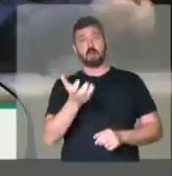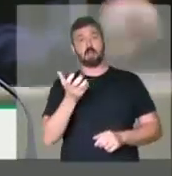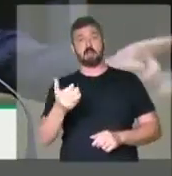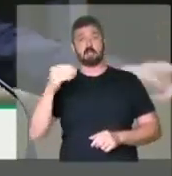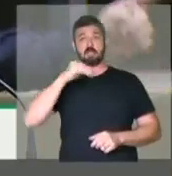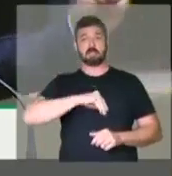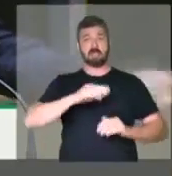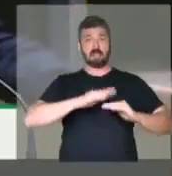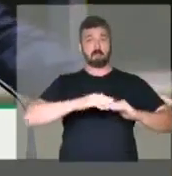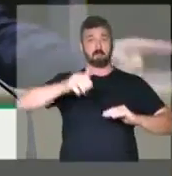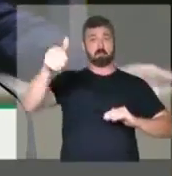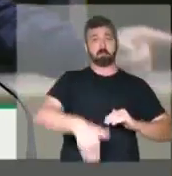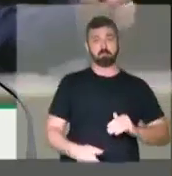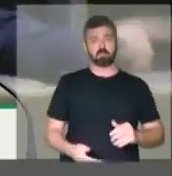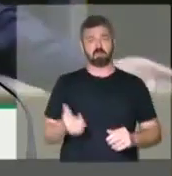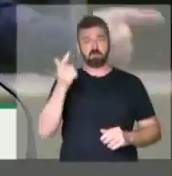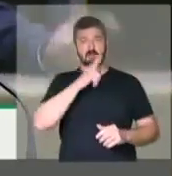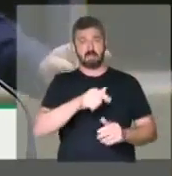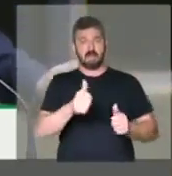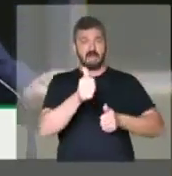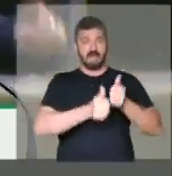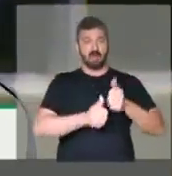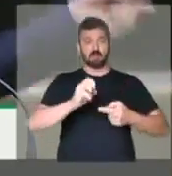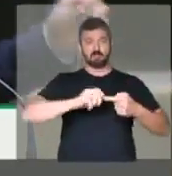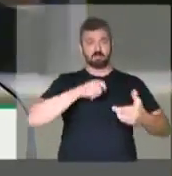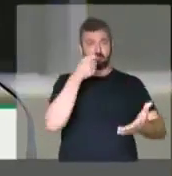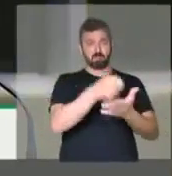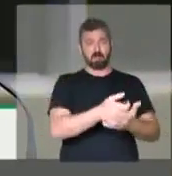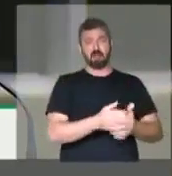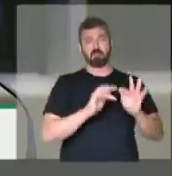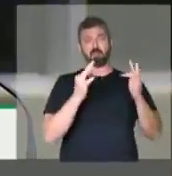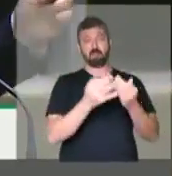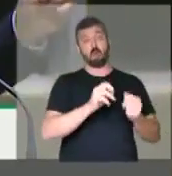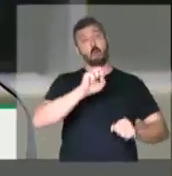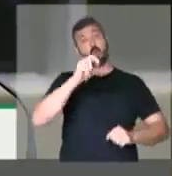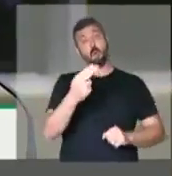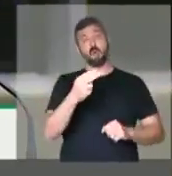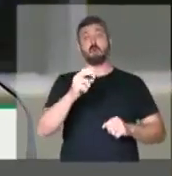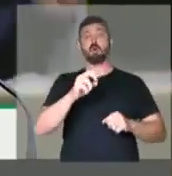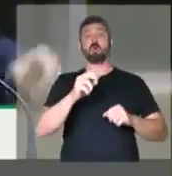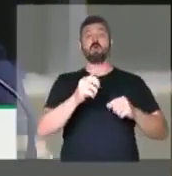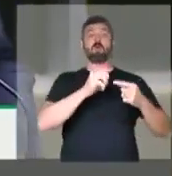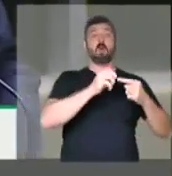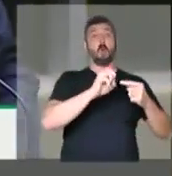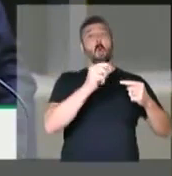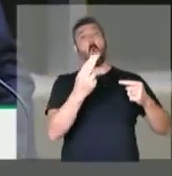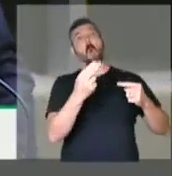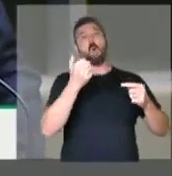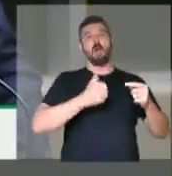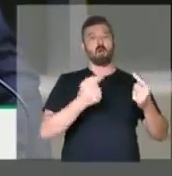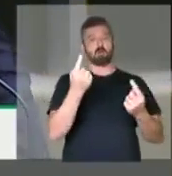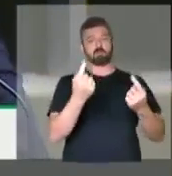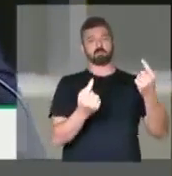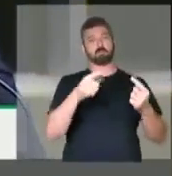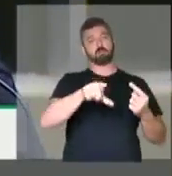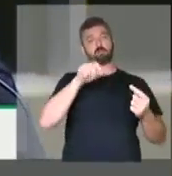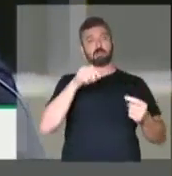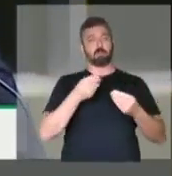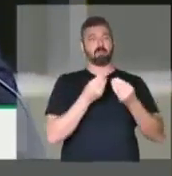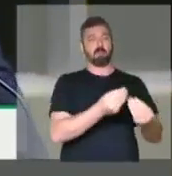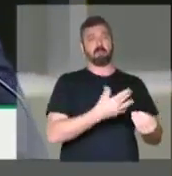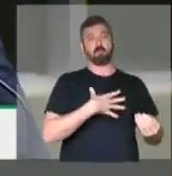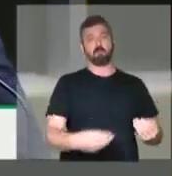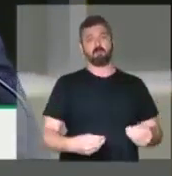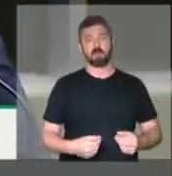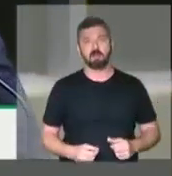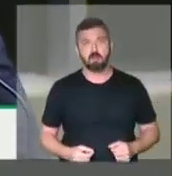ele quer ganhar um mísero salário para ter o arroz e feijão, ou às vezes arroz ou feijão para dar para sua